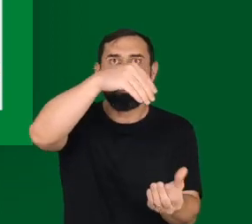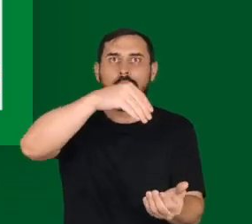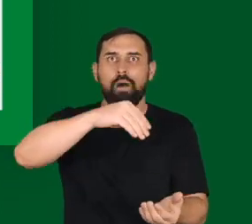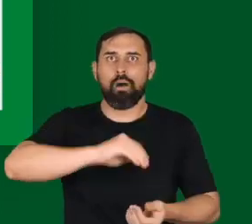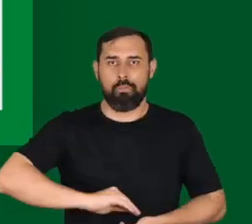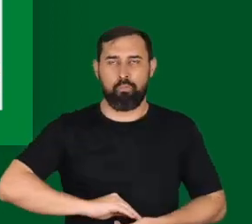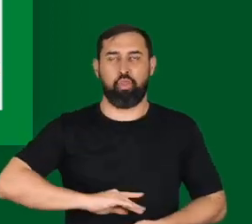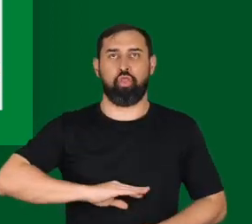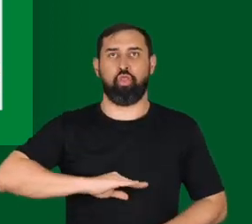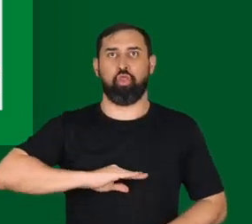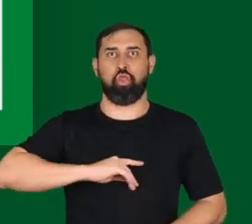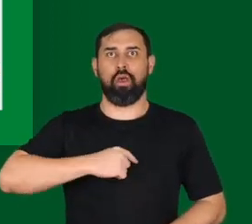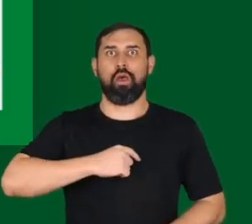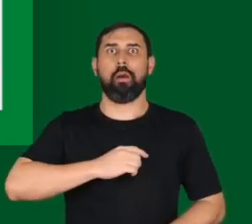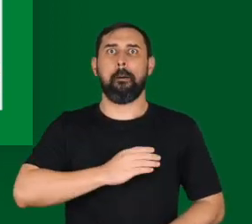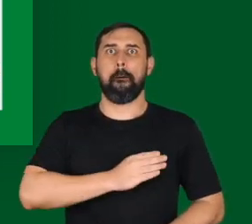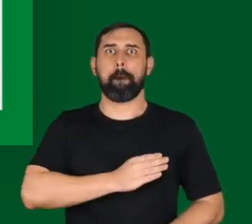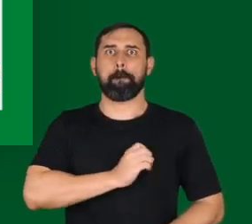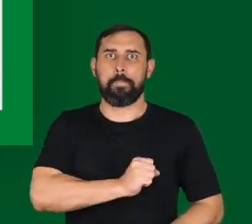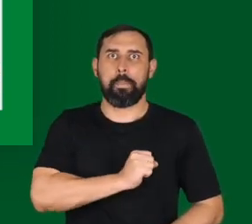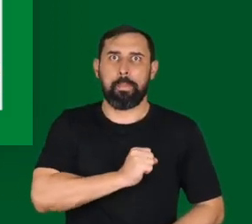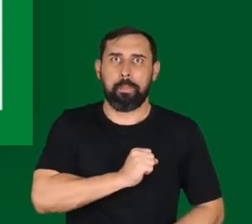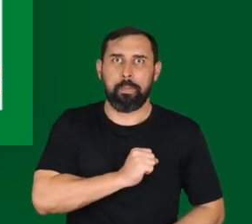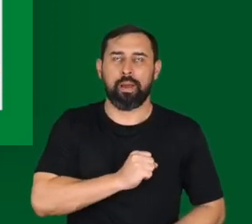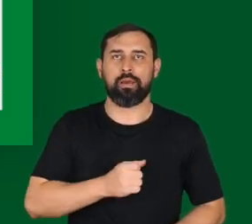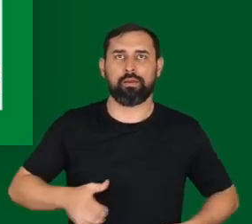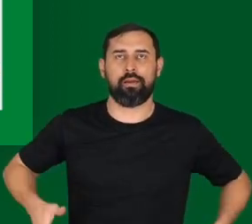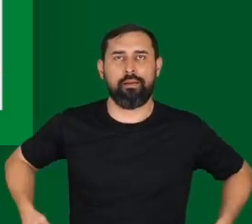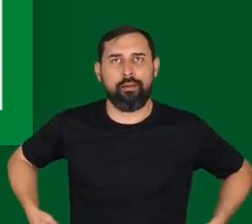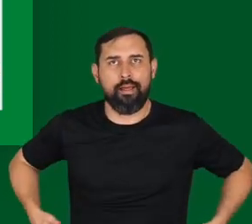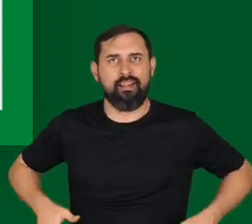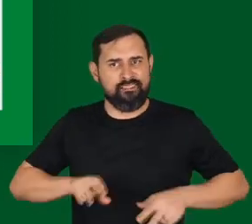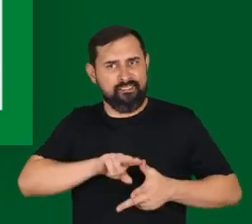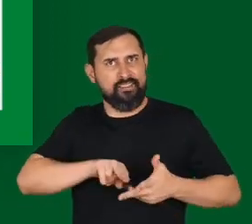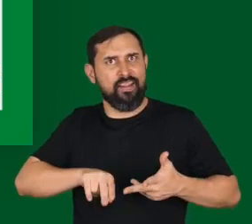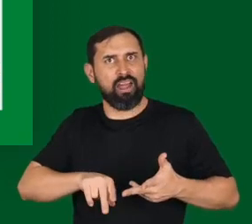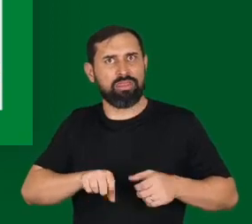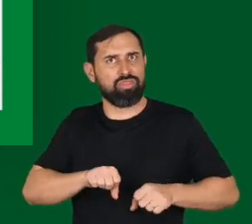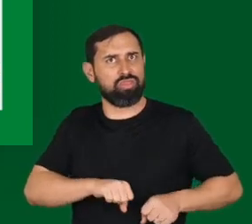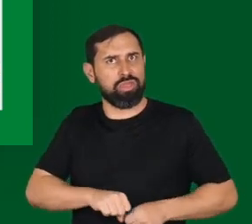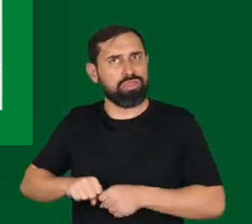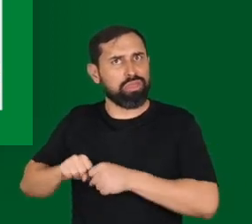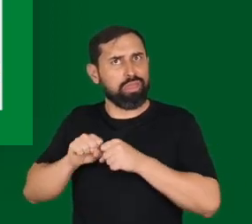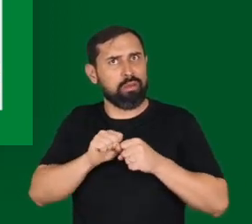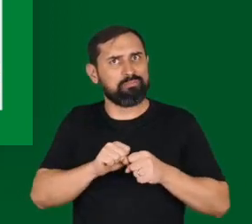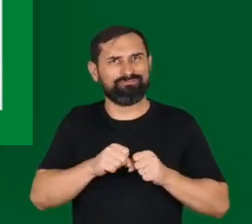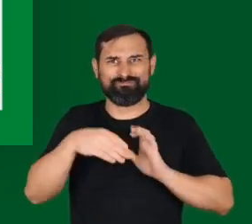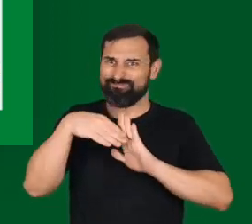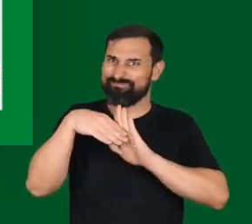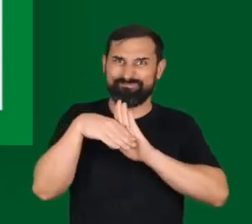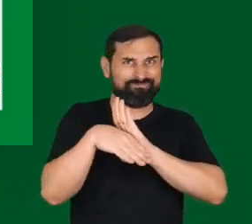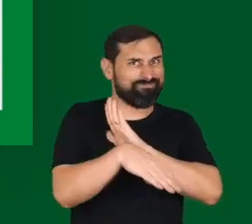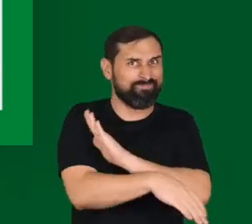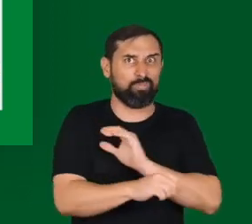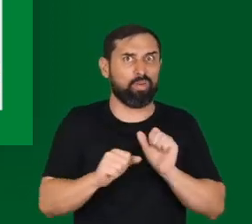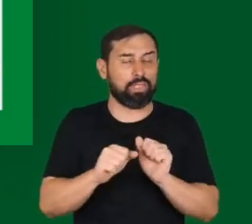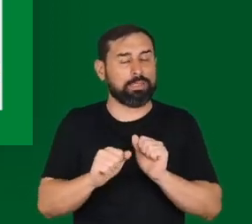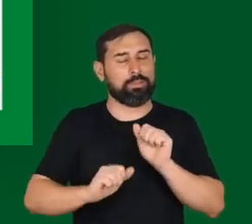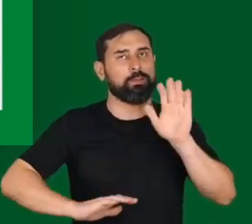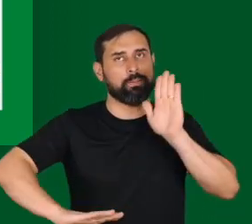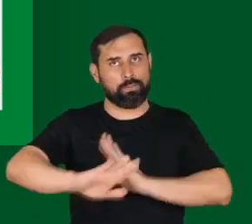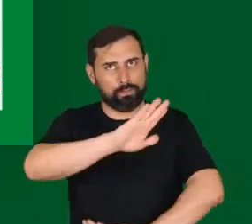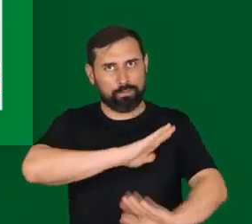né? Eu vou sobrecarregar a função cardíaca, a função renal. Então, não é adequado. Eu